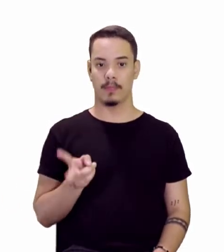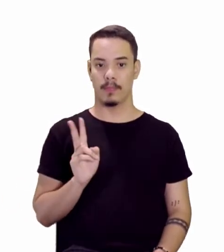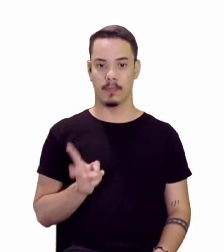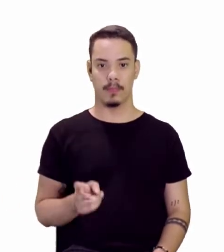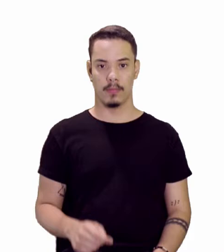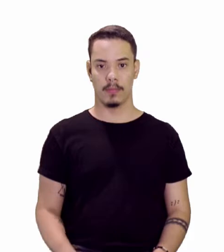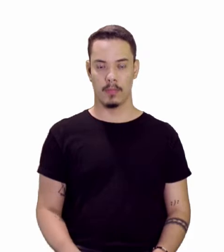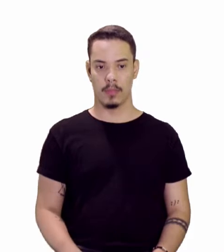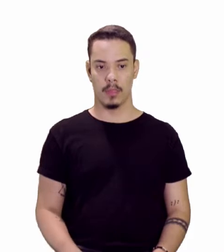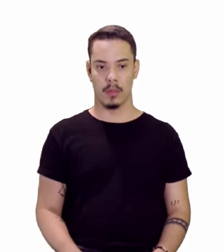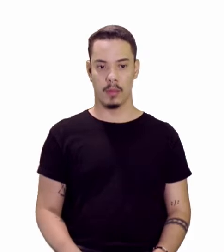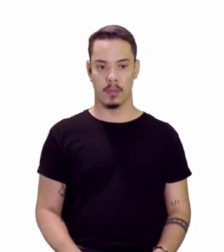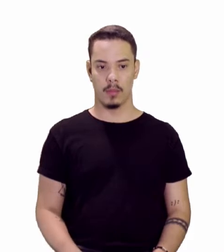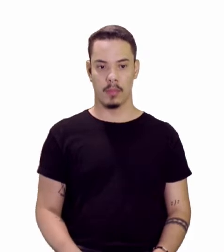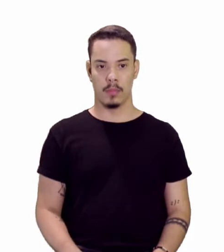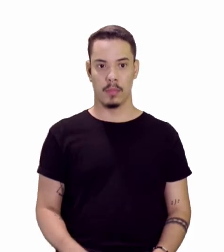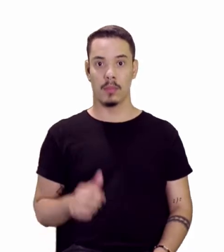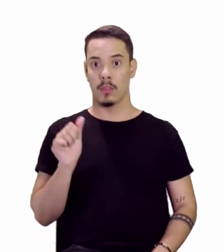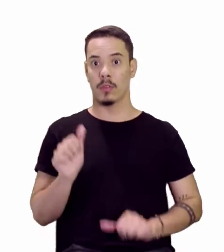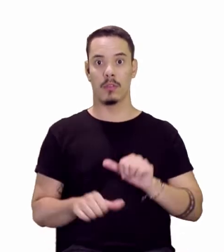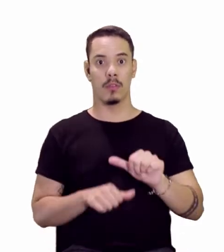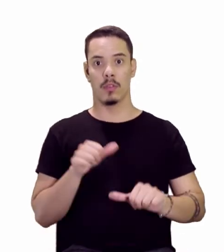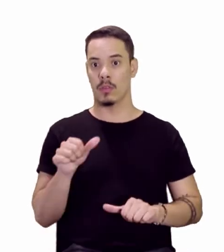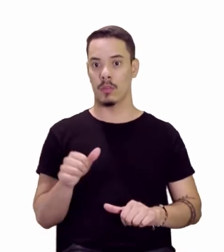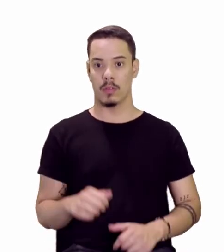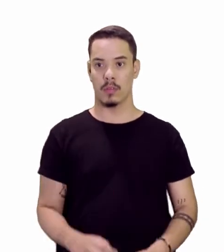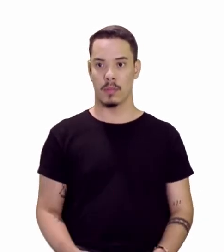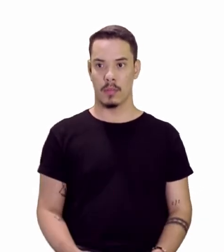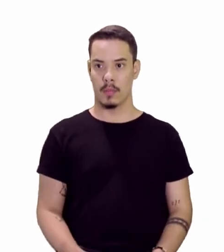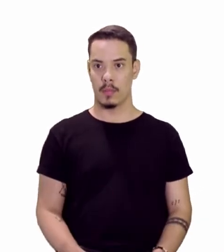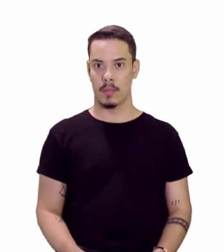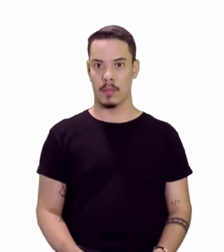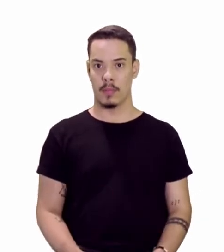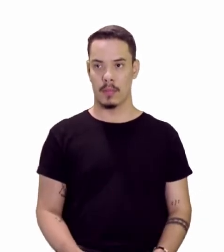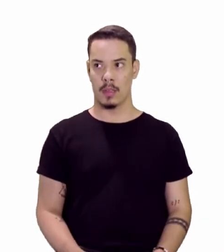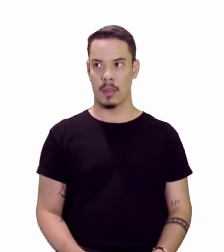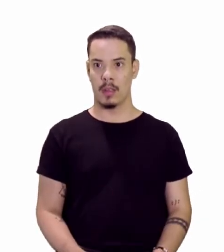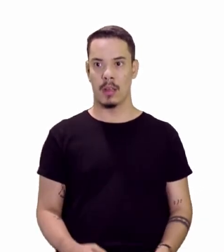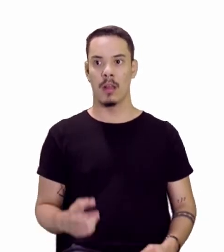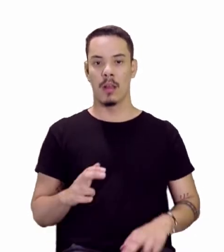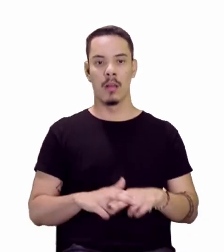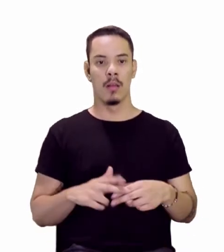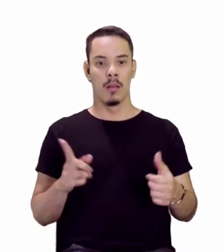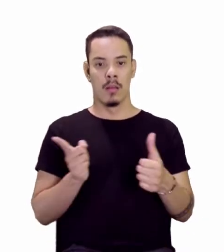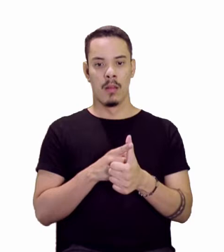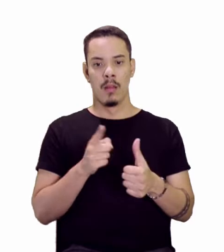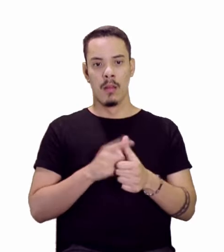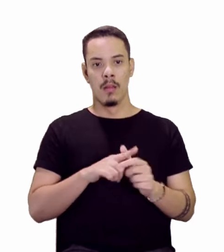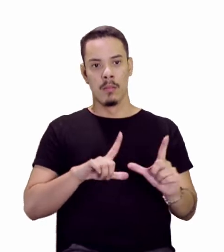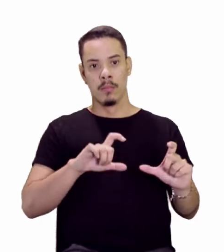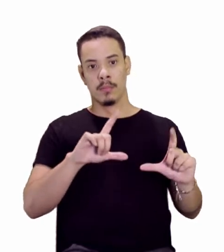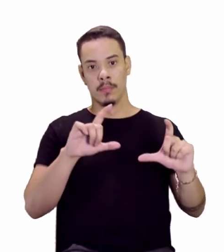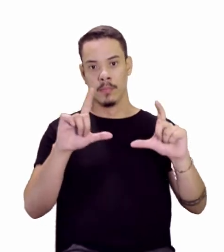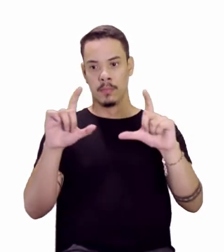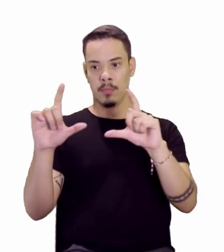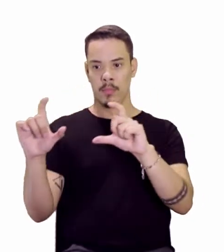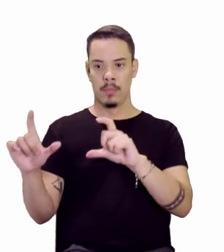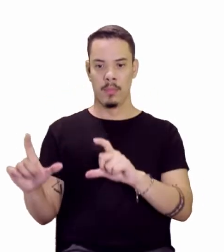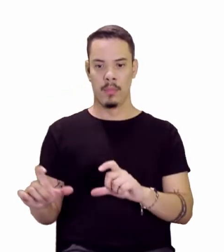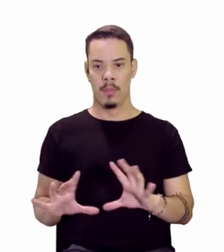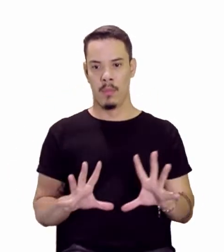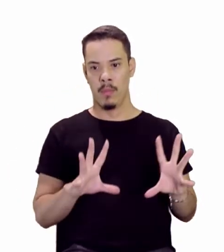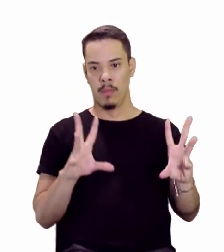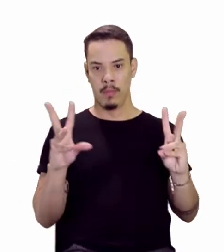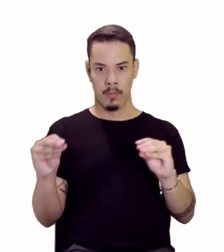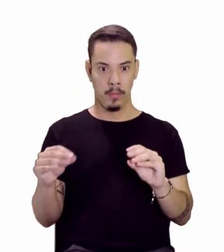copo. Olha só, virou o copo todo. Né? Então, olha só, na primeira foto, em relação a essa daí, olha aí, ele